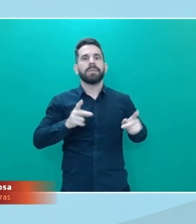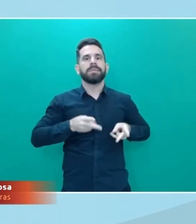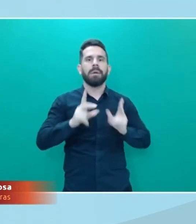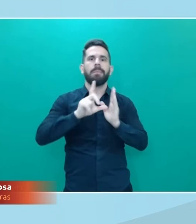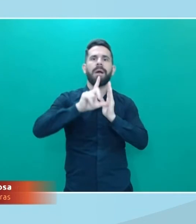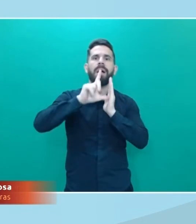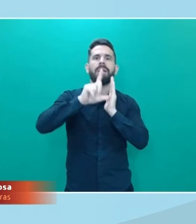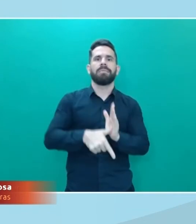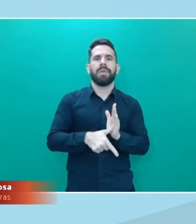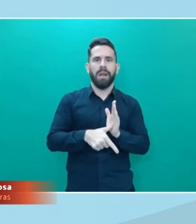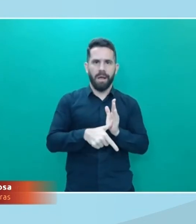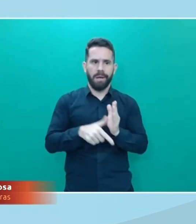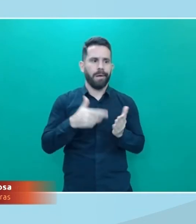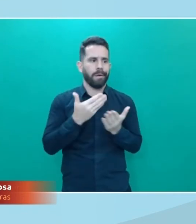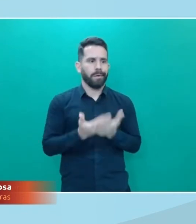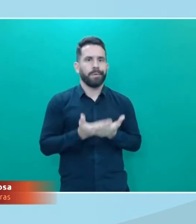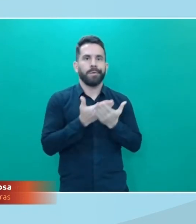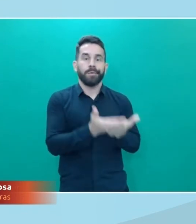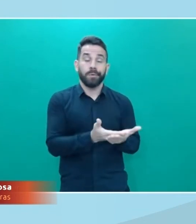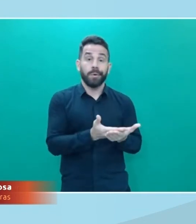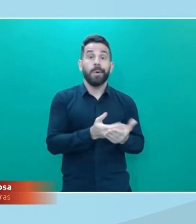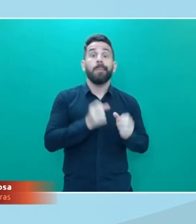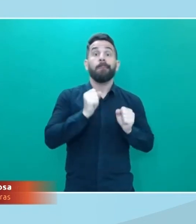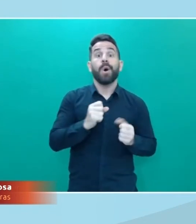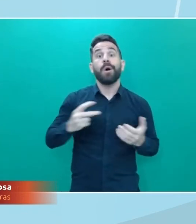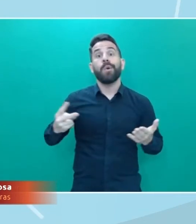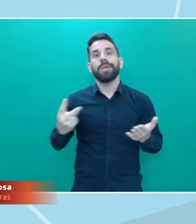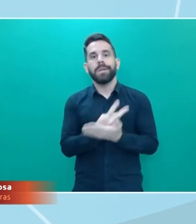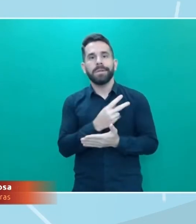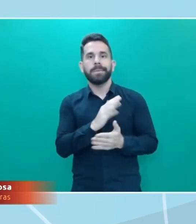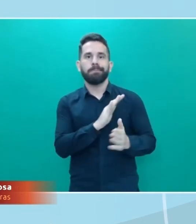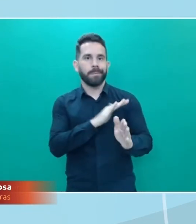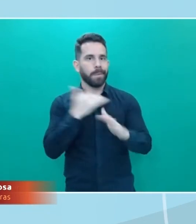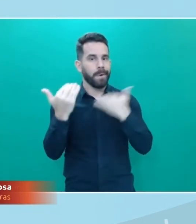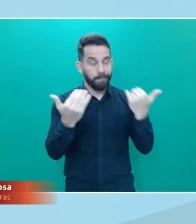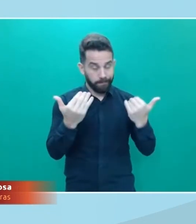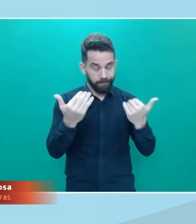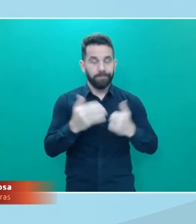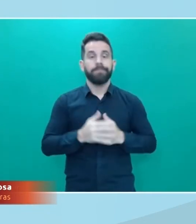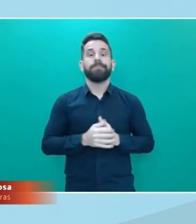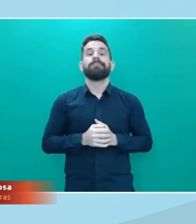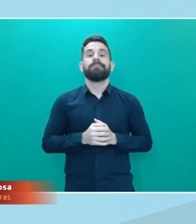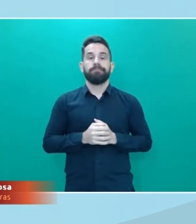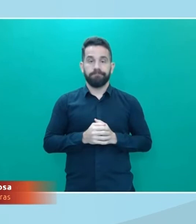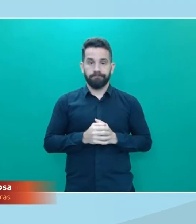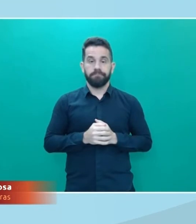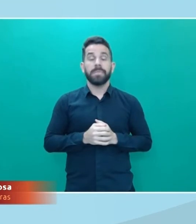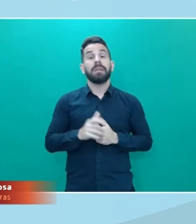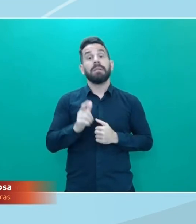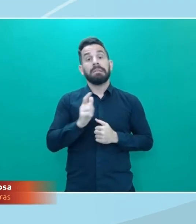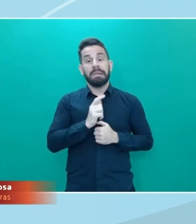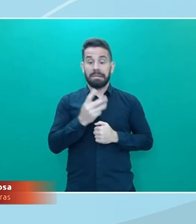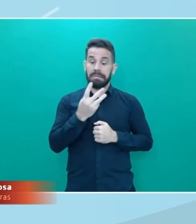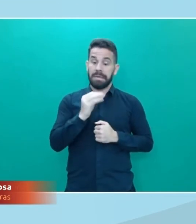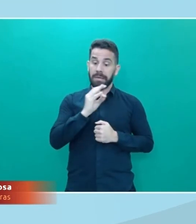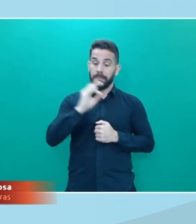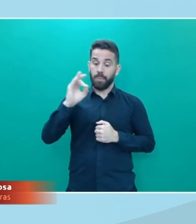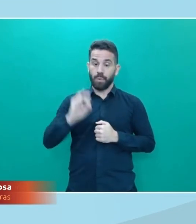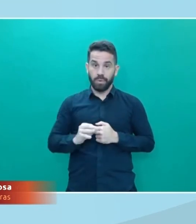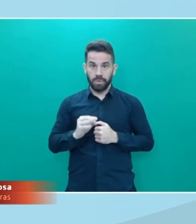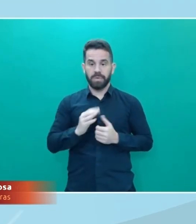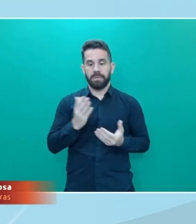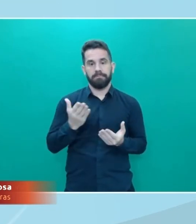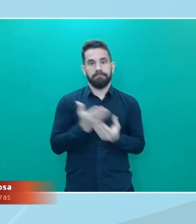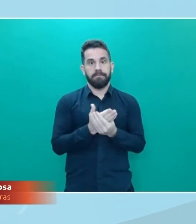E isso pode ser fatal. Em média, 30% das medidas são concedidas